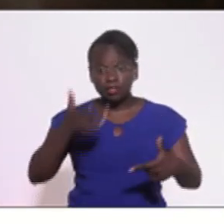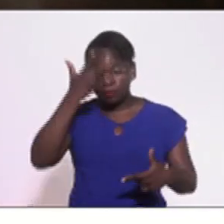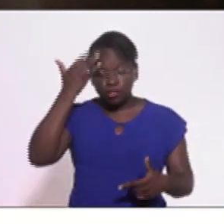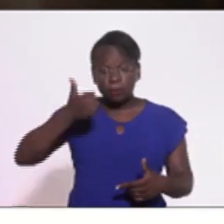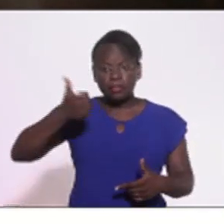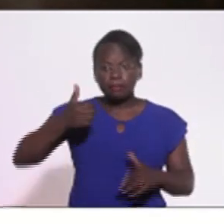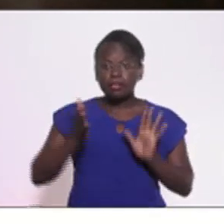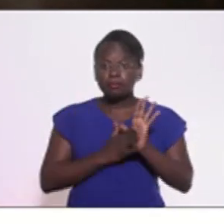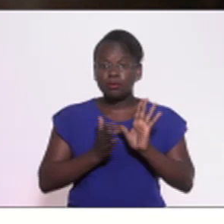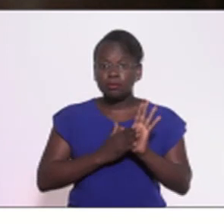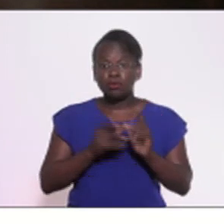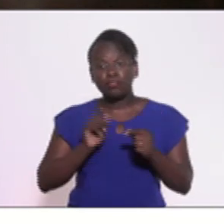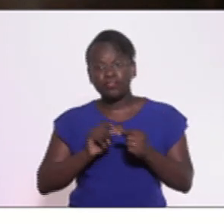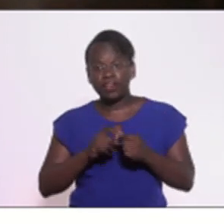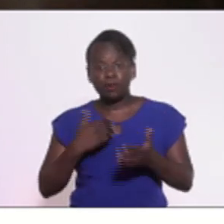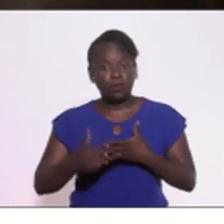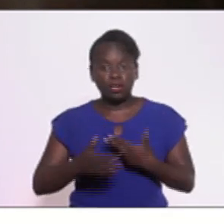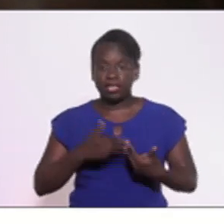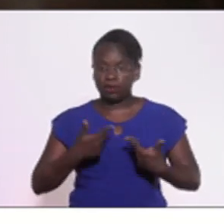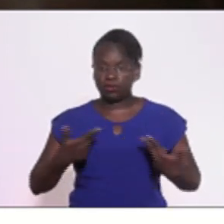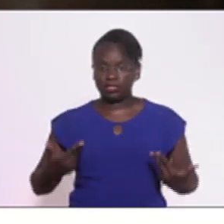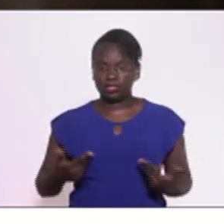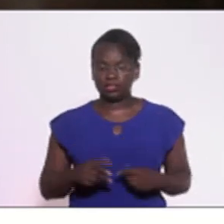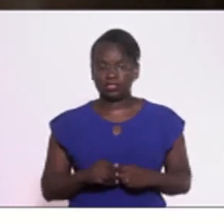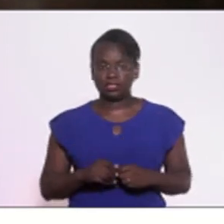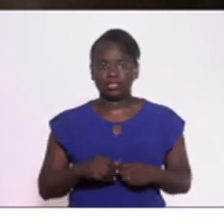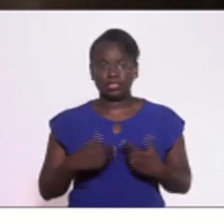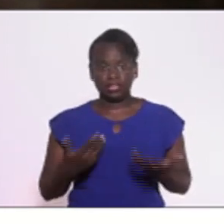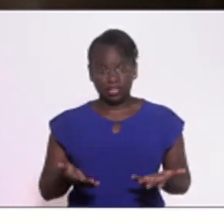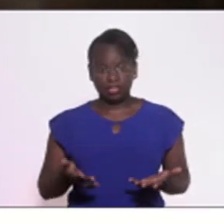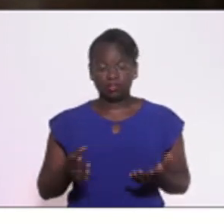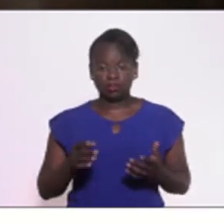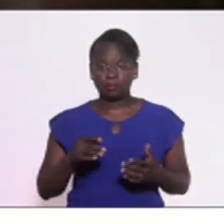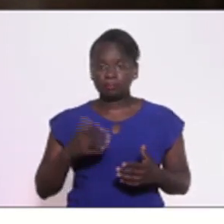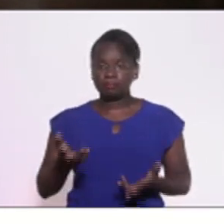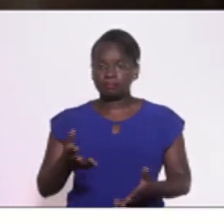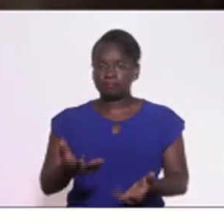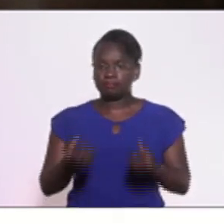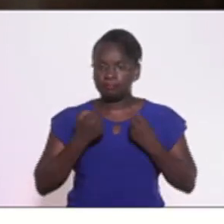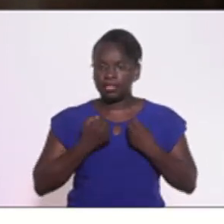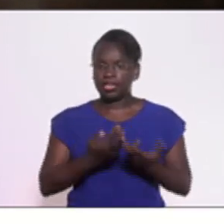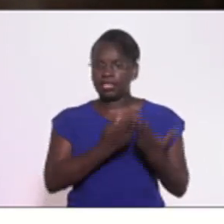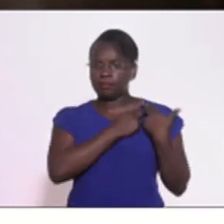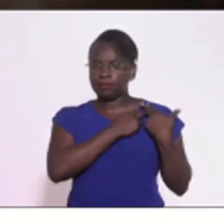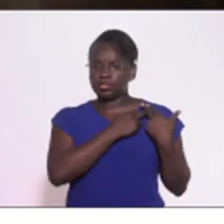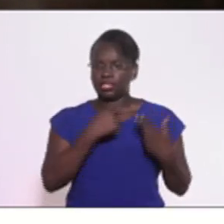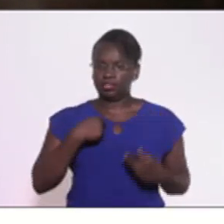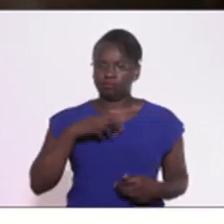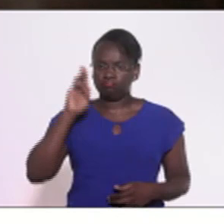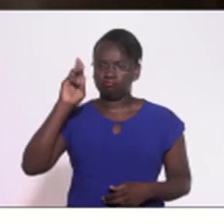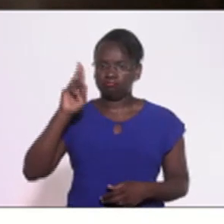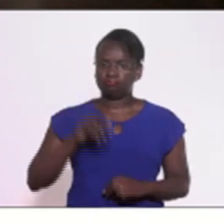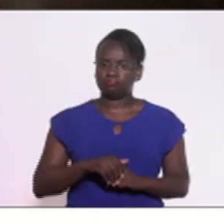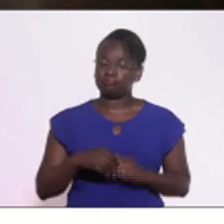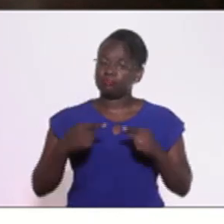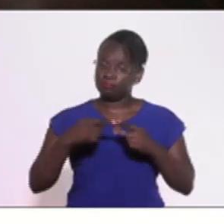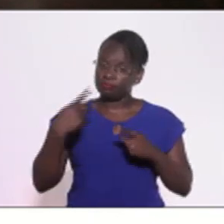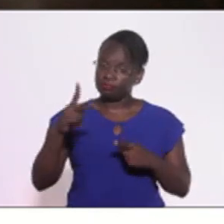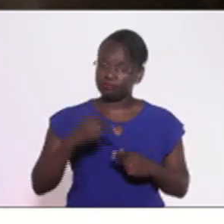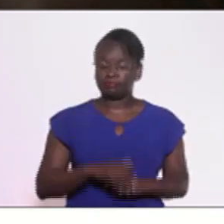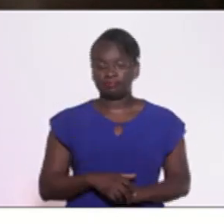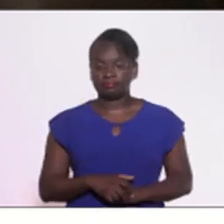propor ou realizar qualquer coisa, tomar a si a responsabilidade de fazer algo. Isso é Ronaldo